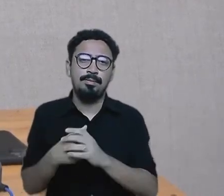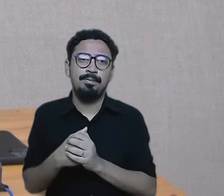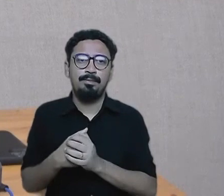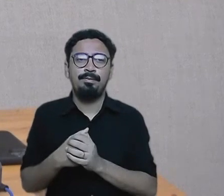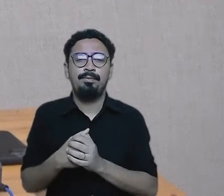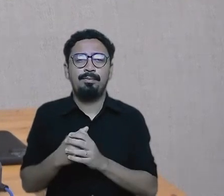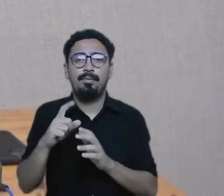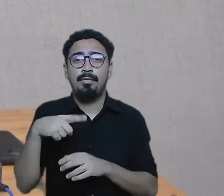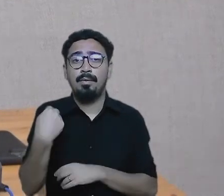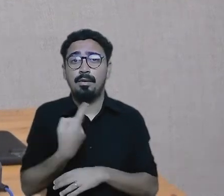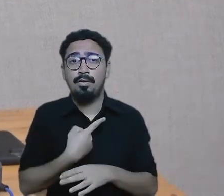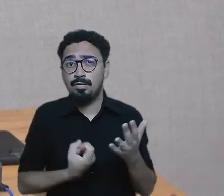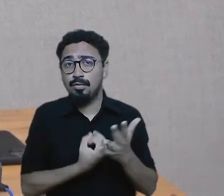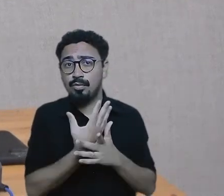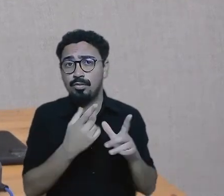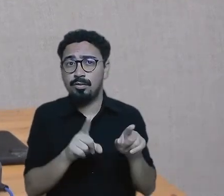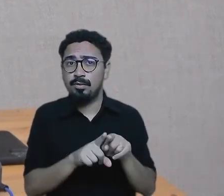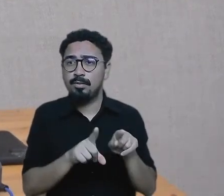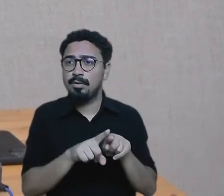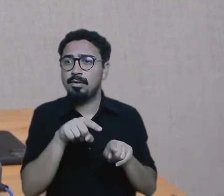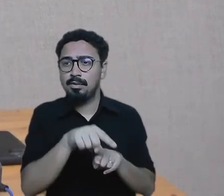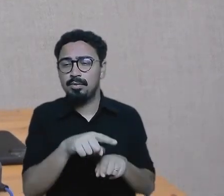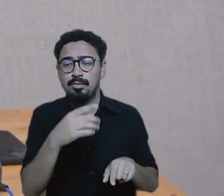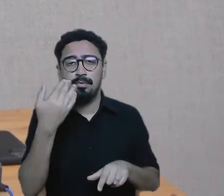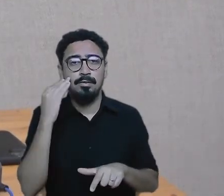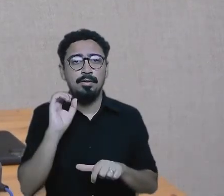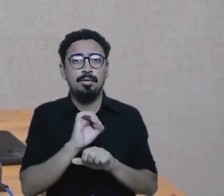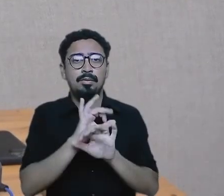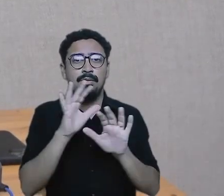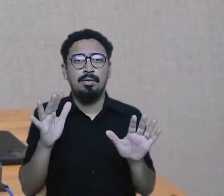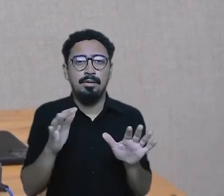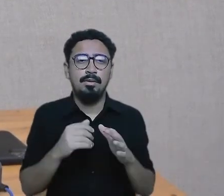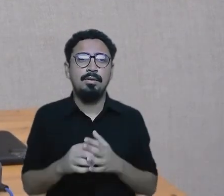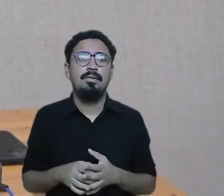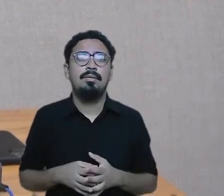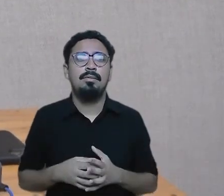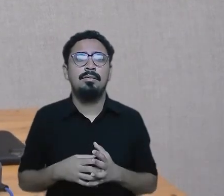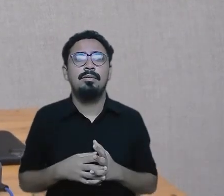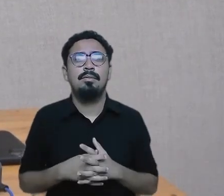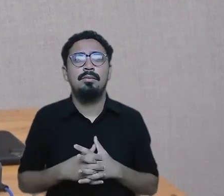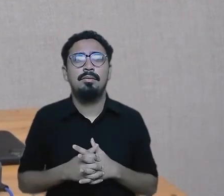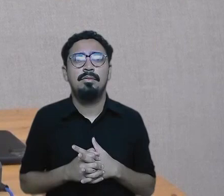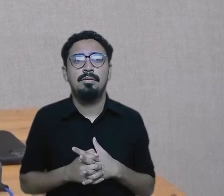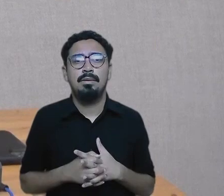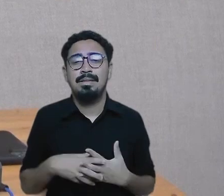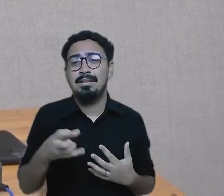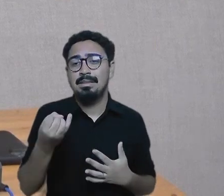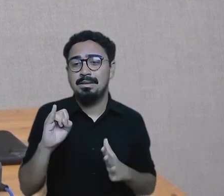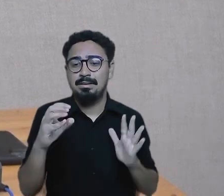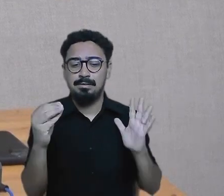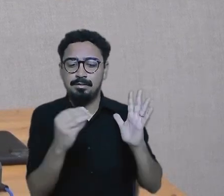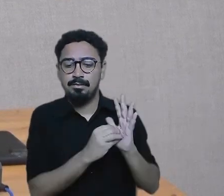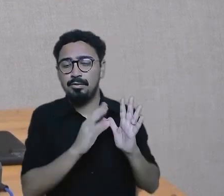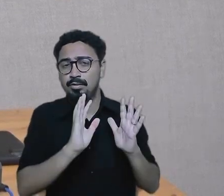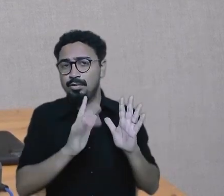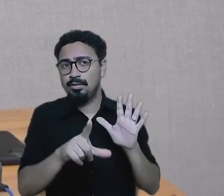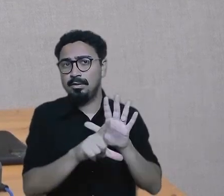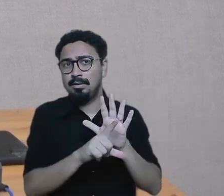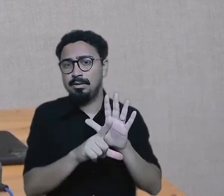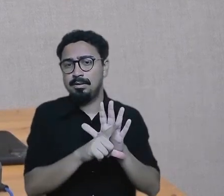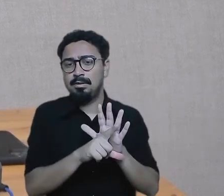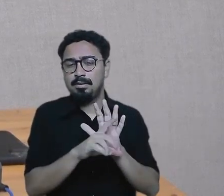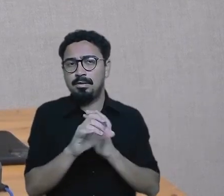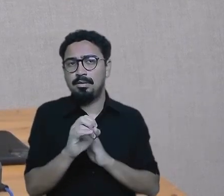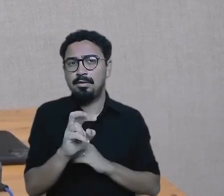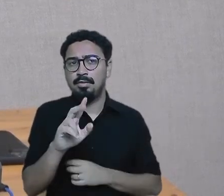todas essas maneiras e que fique muito Claro porque se fosse algo que tivesse na lei orgânica se tratando de matéria de luz perdeu ot